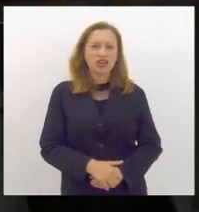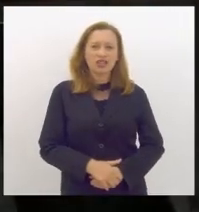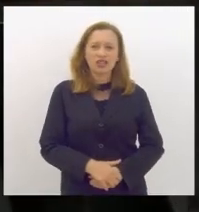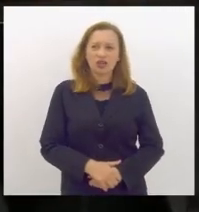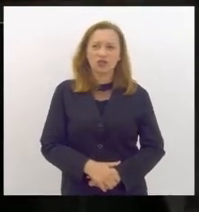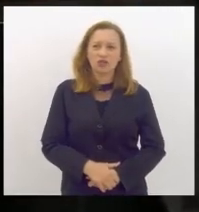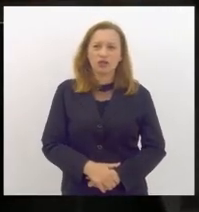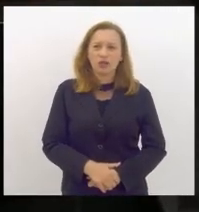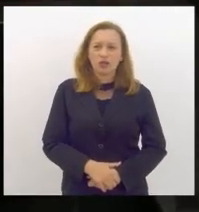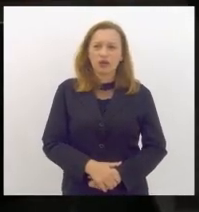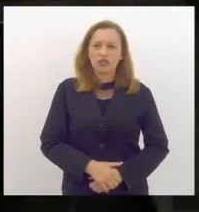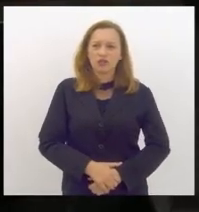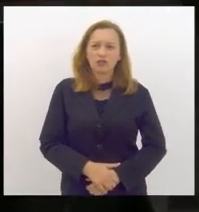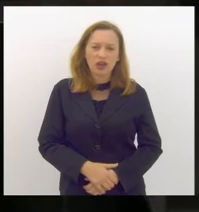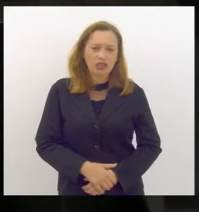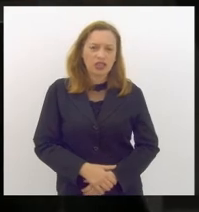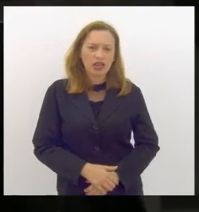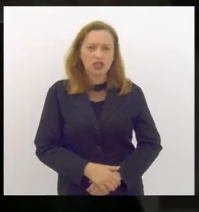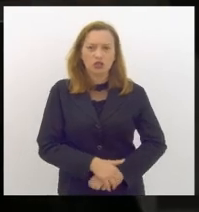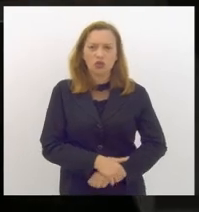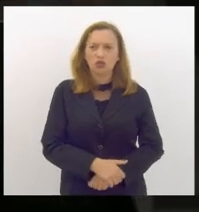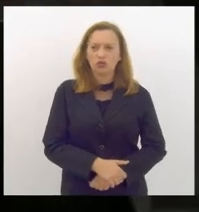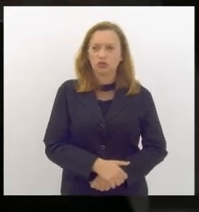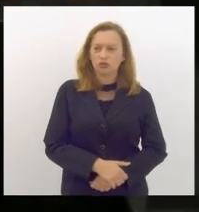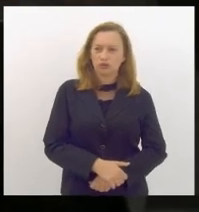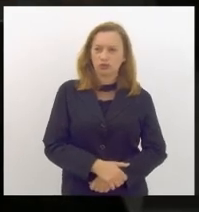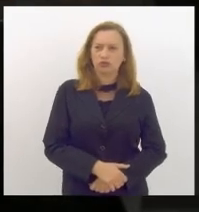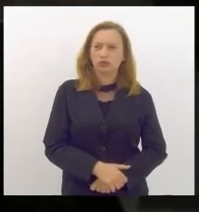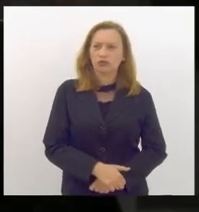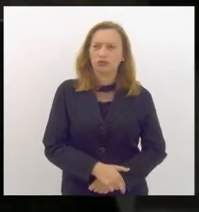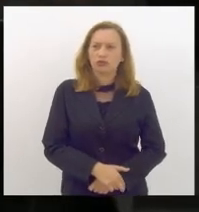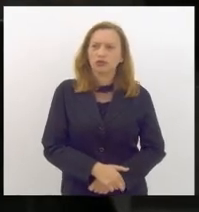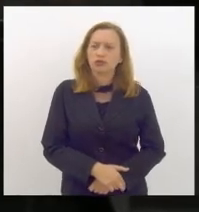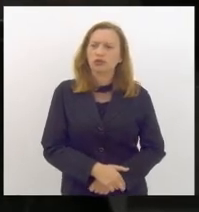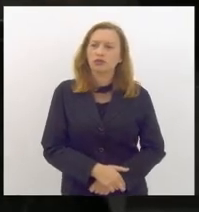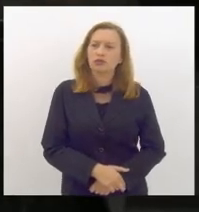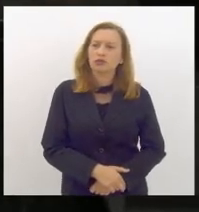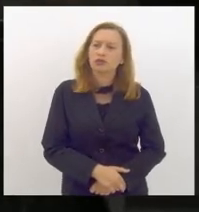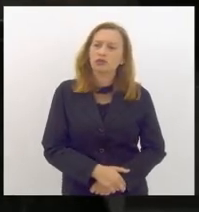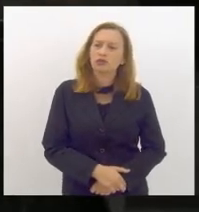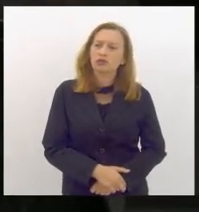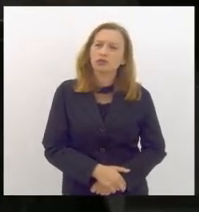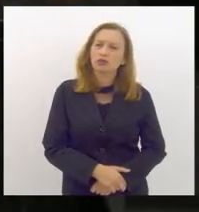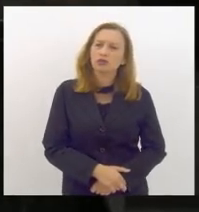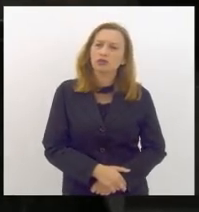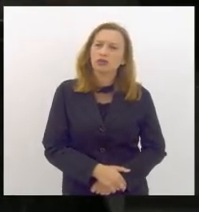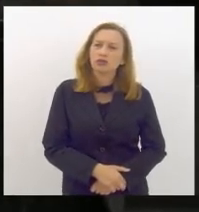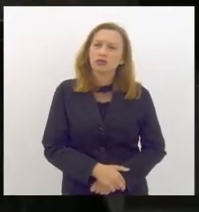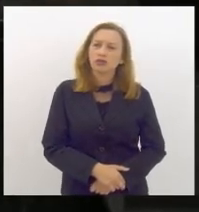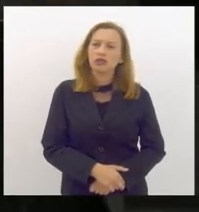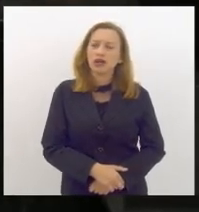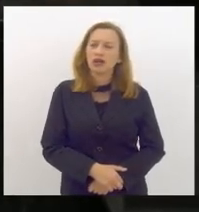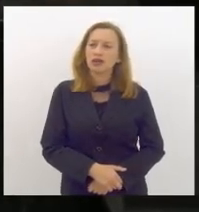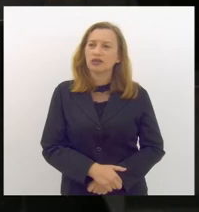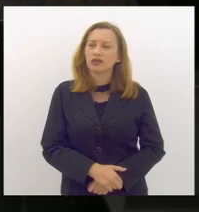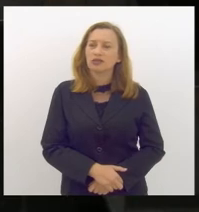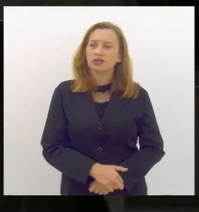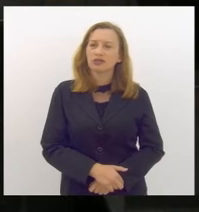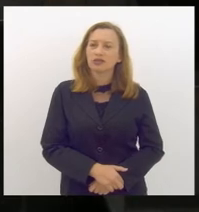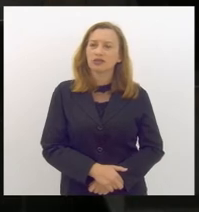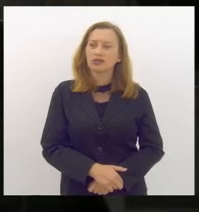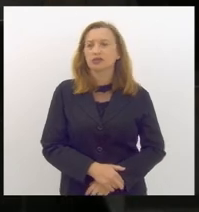solicitação, procurarei ser bastante breve. Senhor presidente, deputado